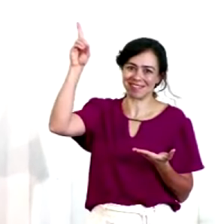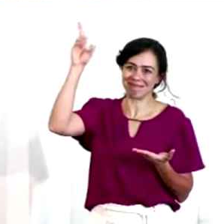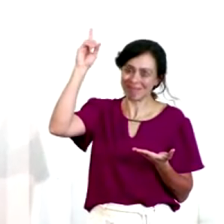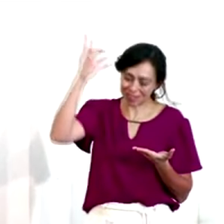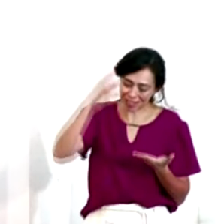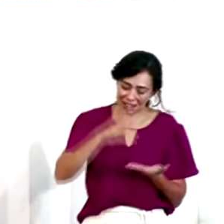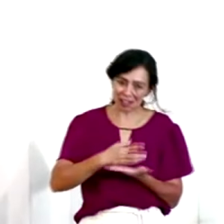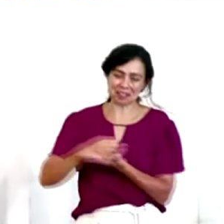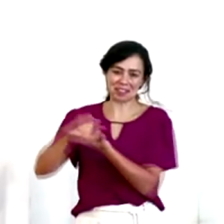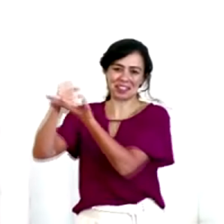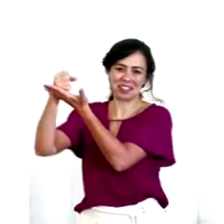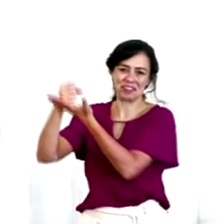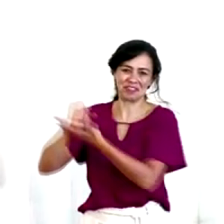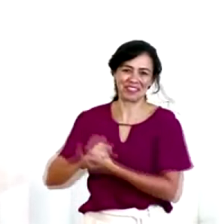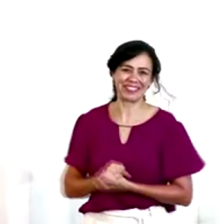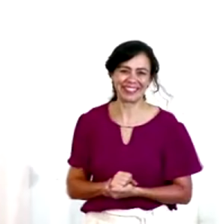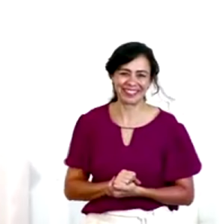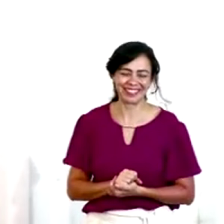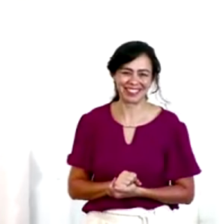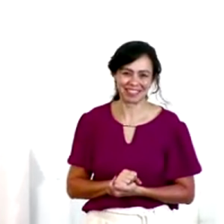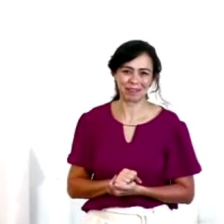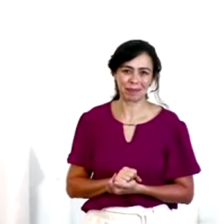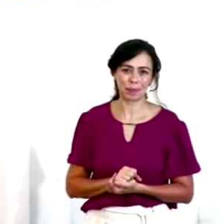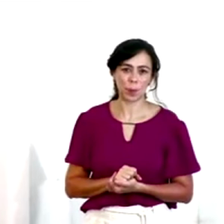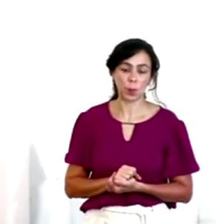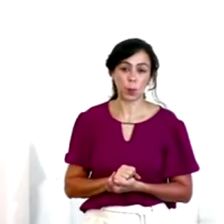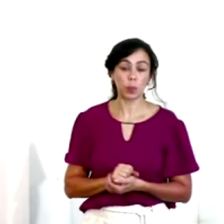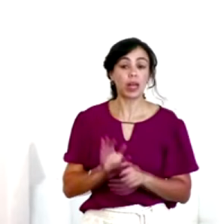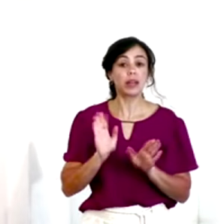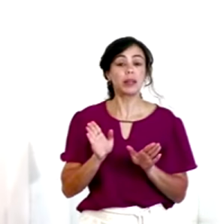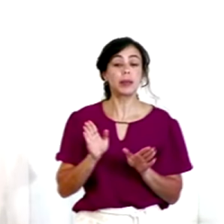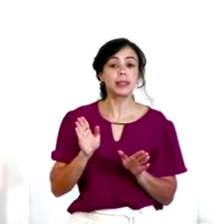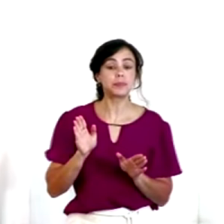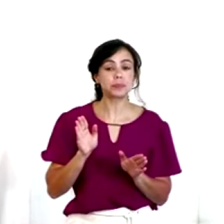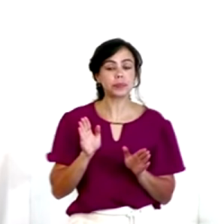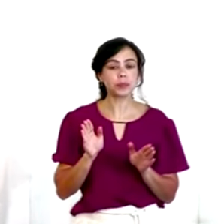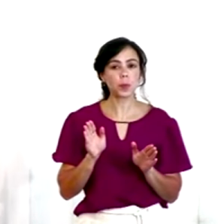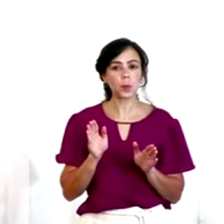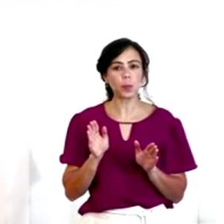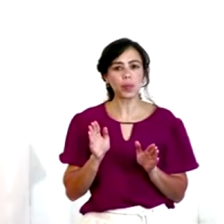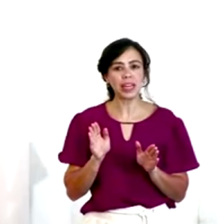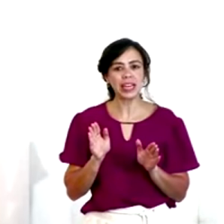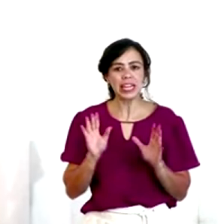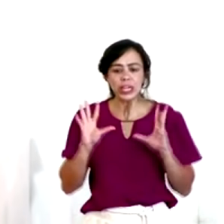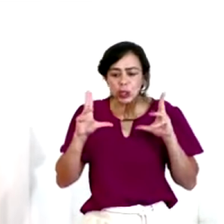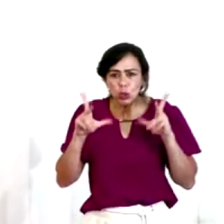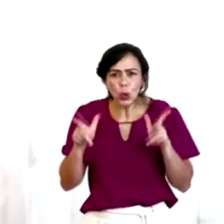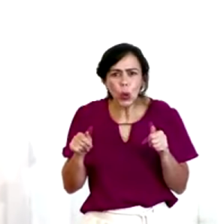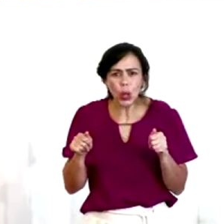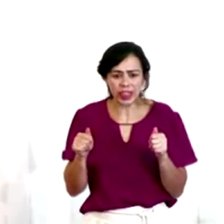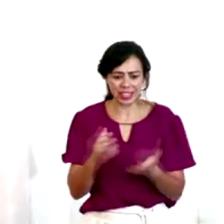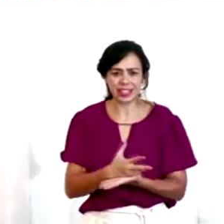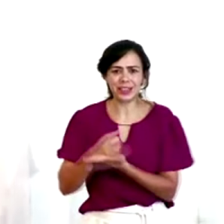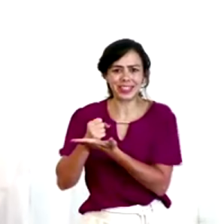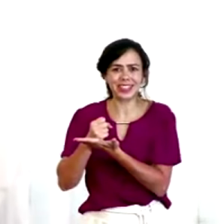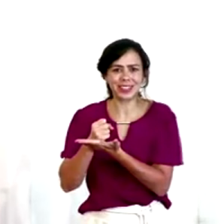significado que é plenamente realizado em Cristo Jesus.